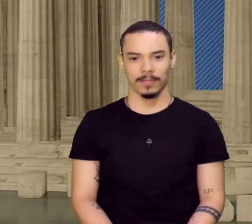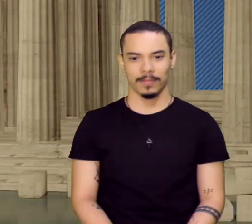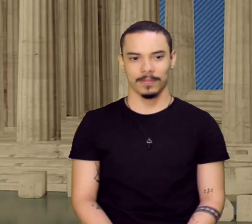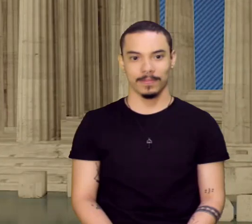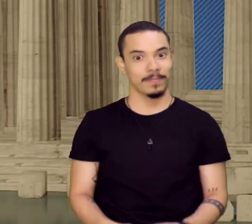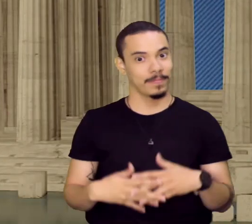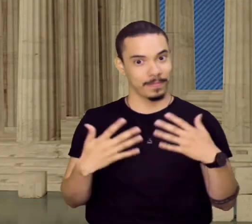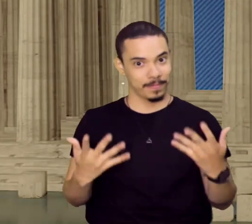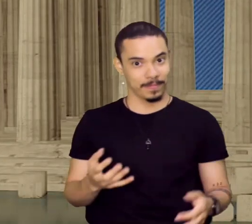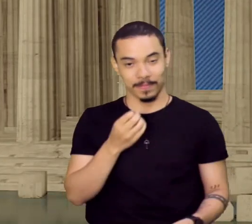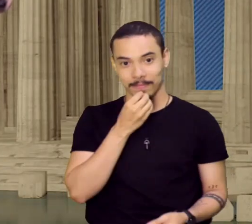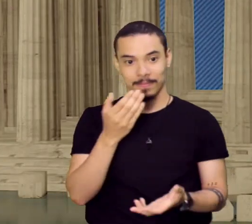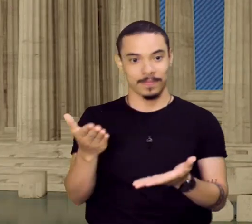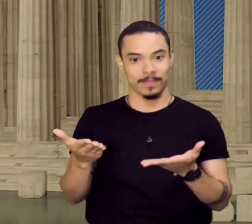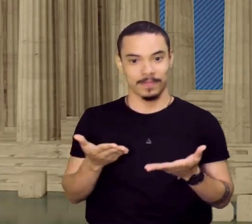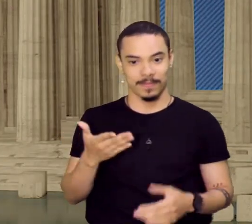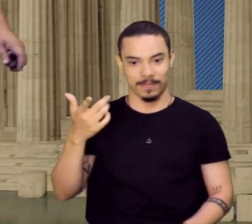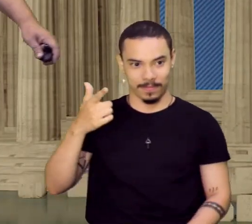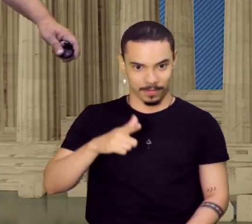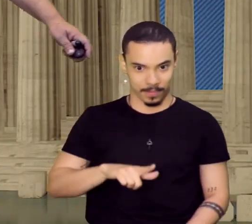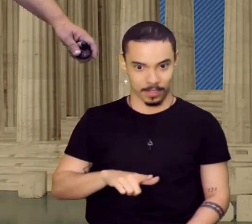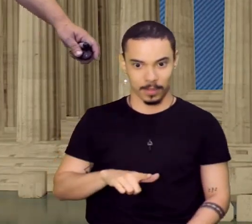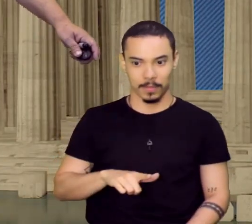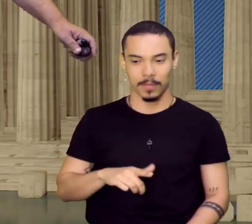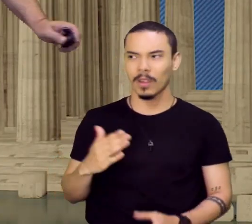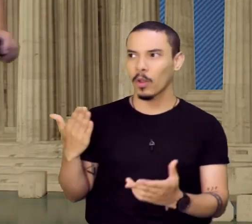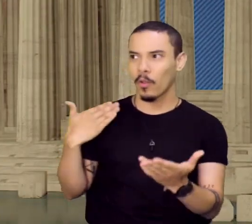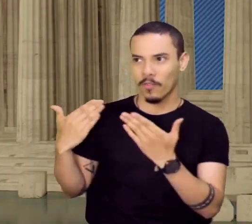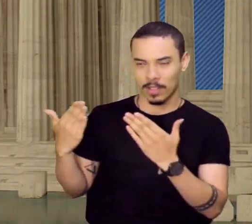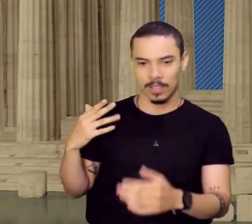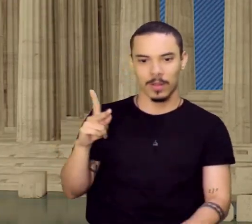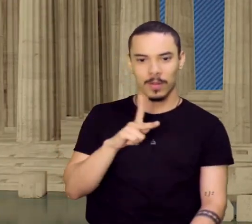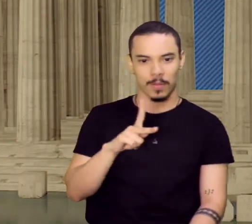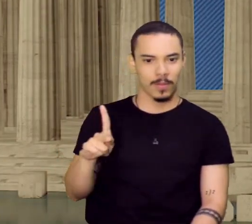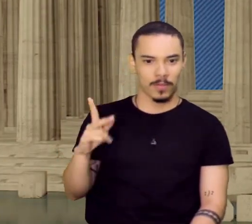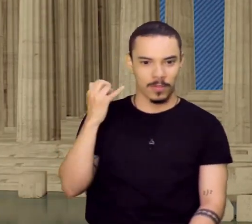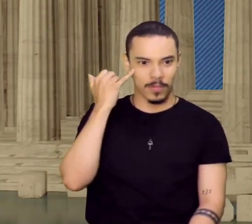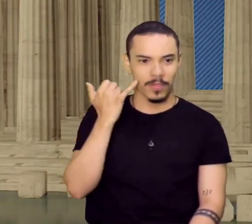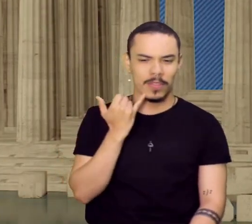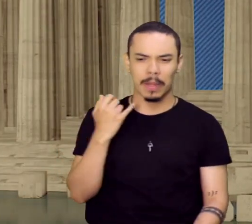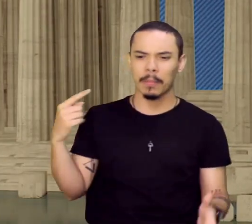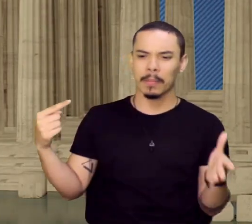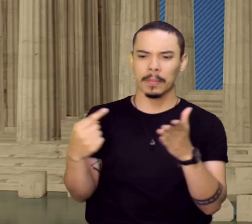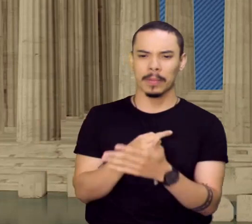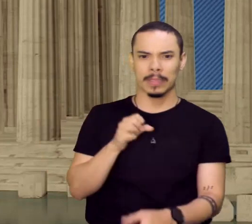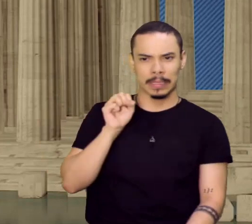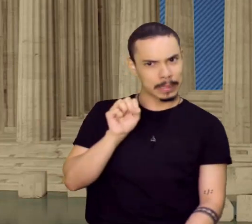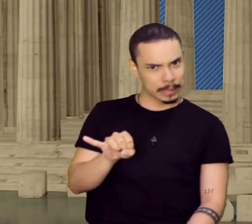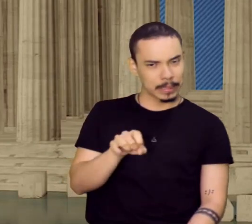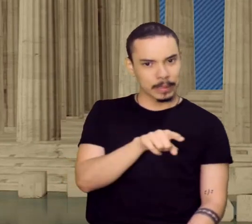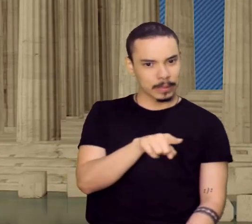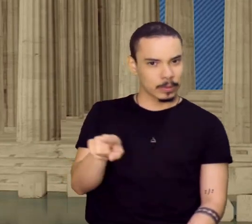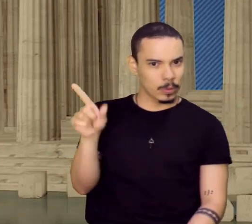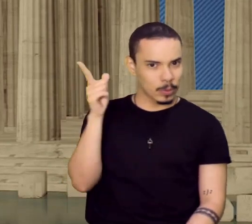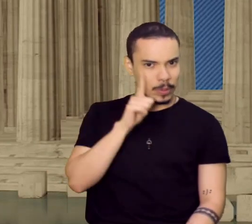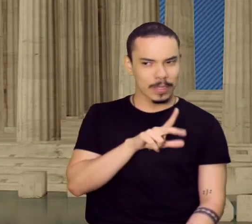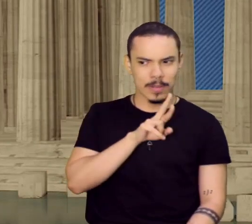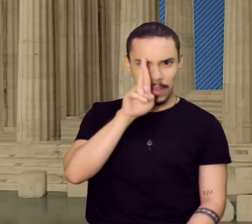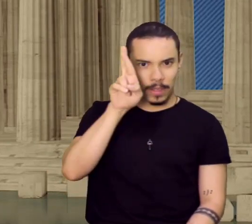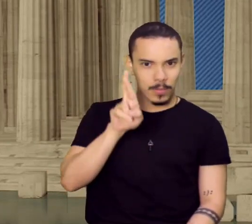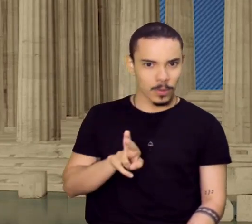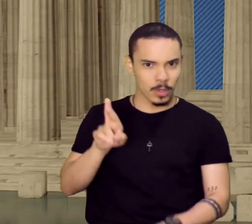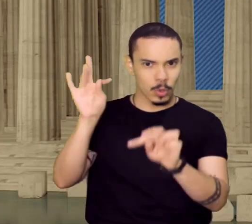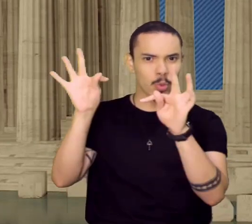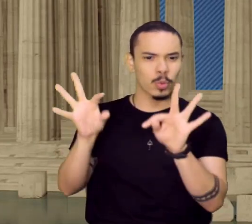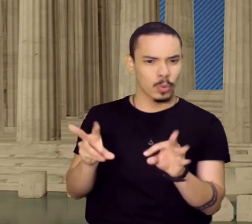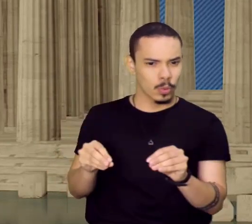Olá, queridos, bem-vindos de volta. Estávamos conversando aqui com o professor Vitor e perguntando, será que conseguiram responder todas as